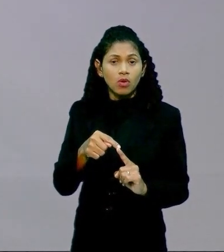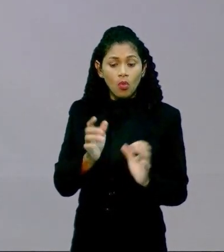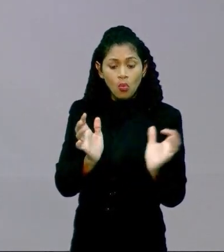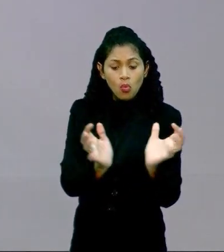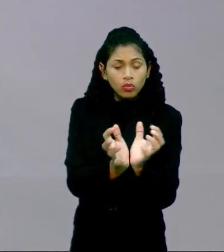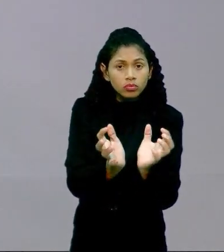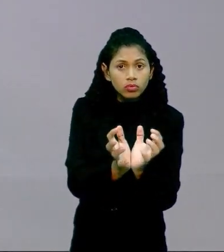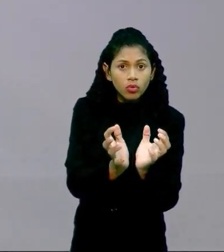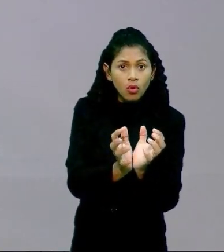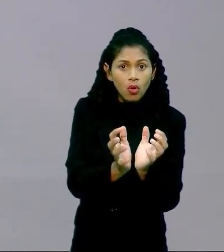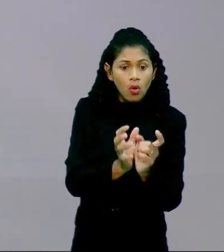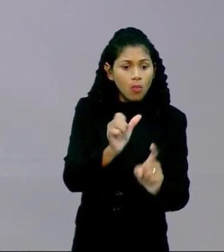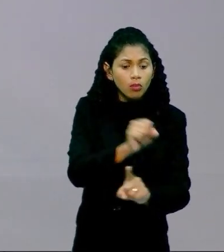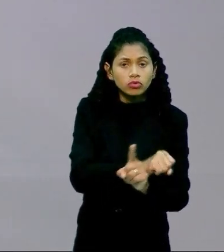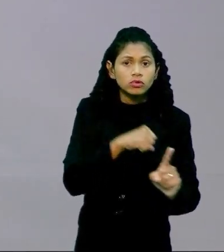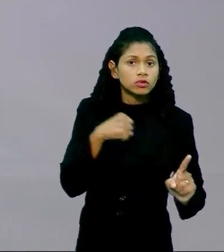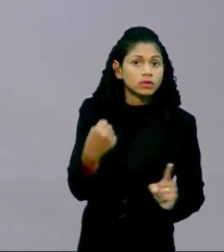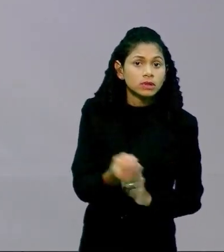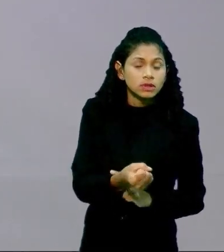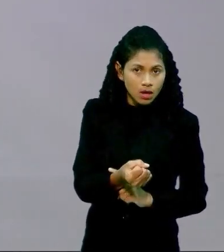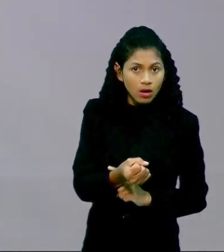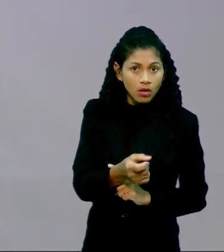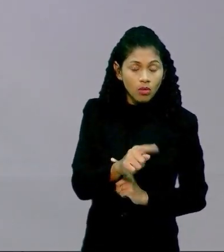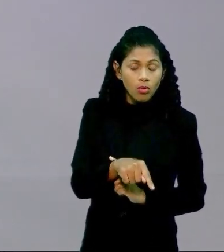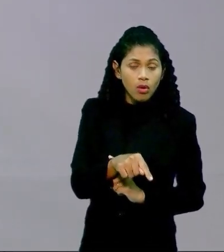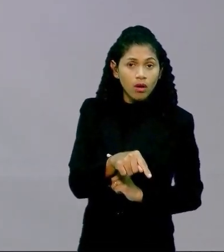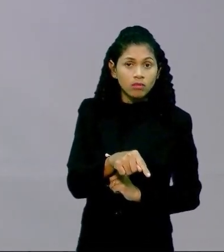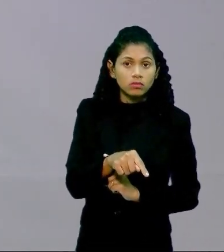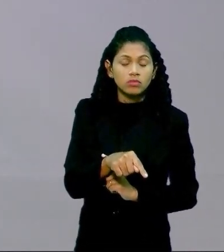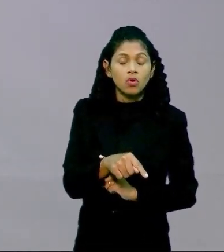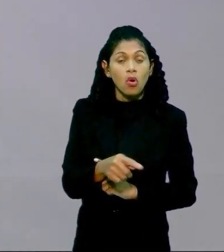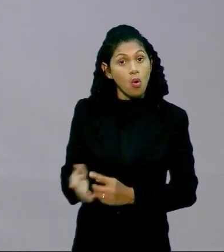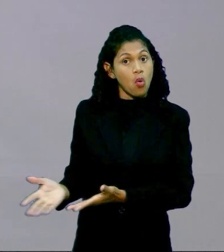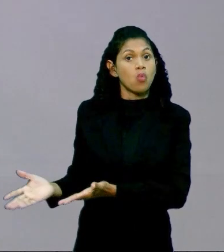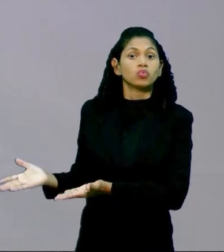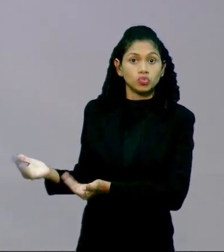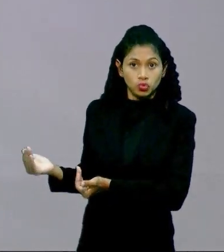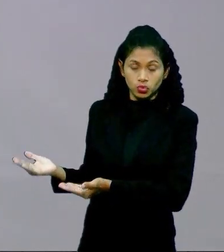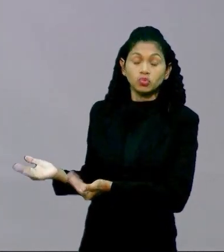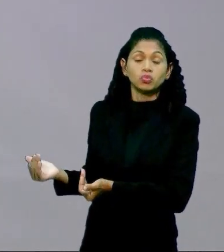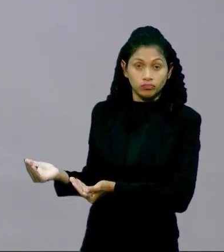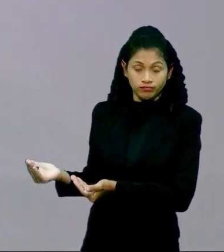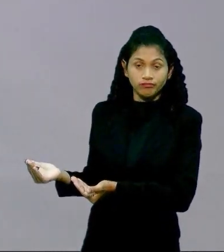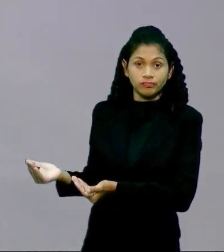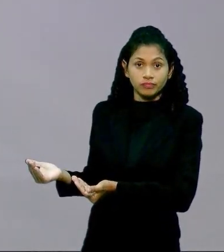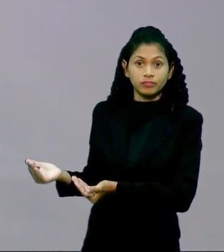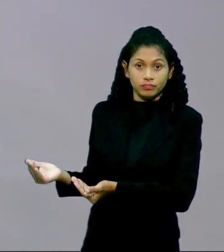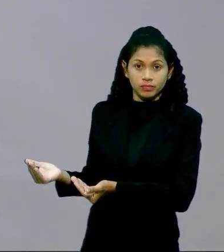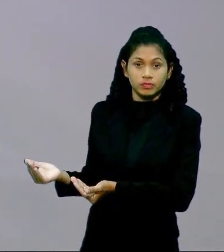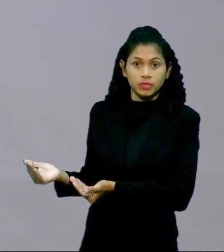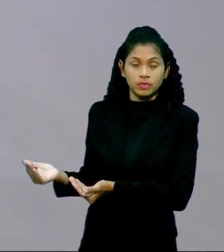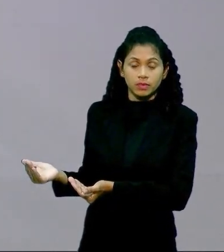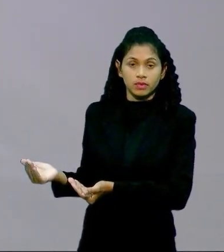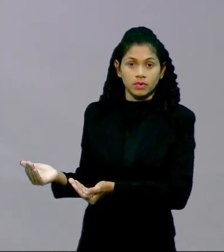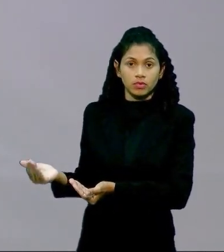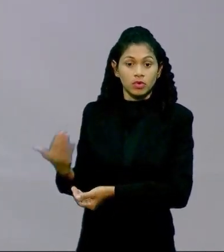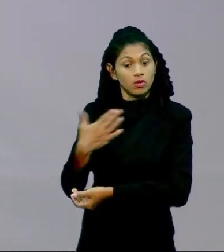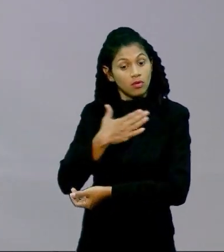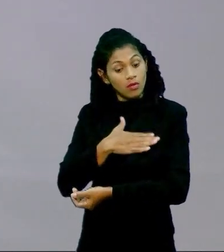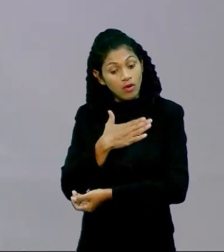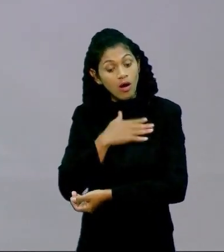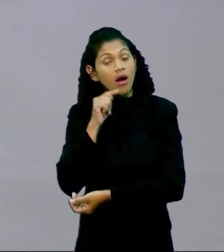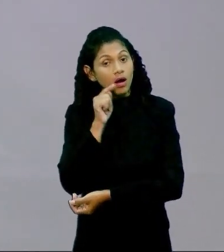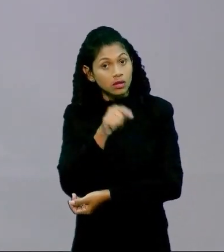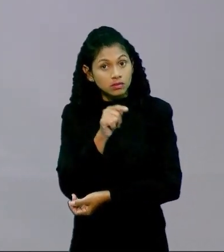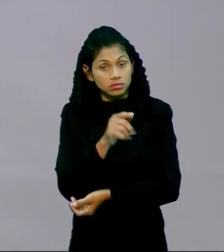né? Ninguém constrói mangás, é claro que tem pessoas, né, de meia idade, pessoas idosas que possam ler mangás,